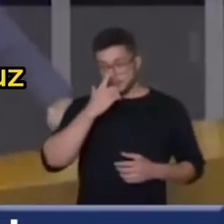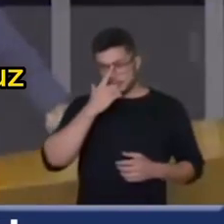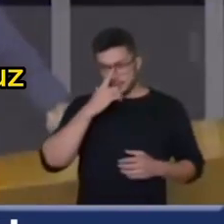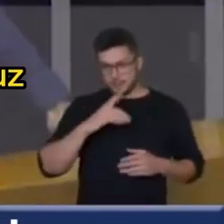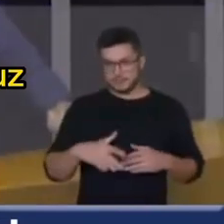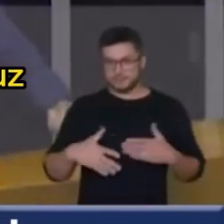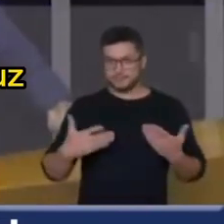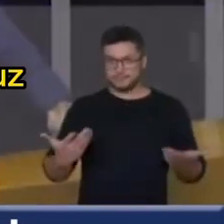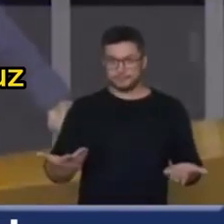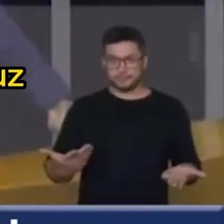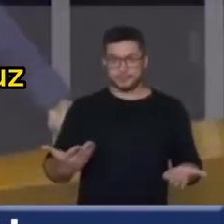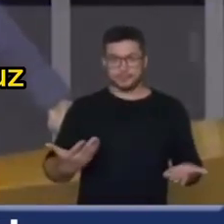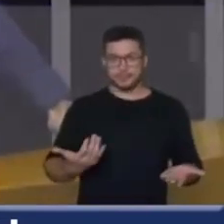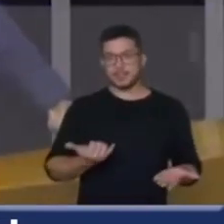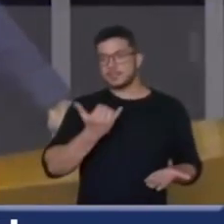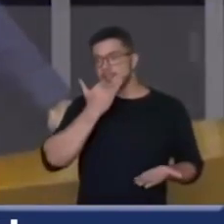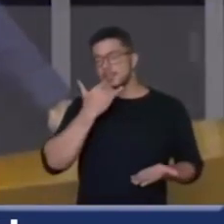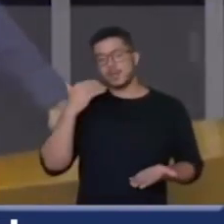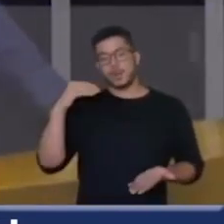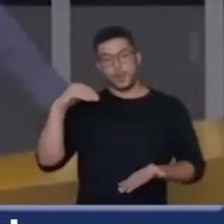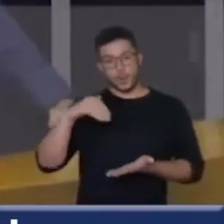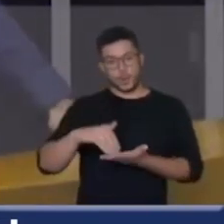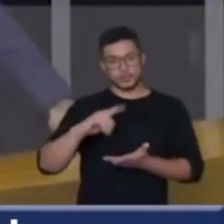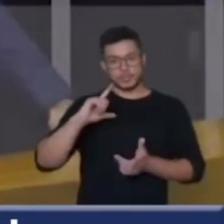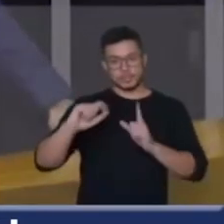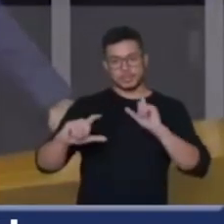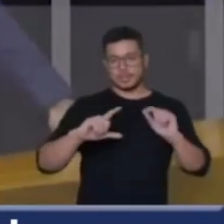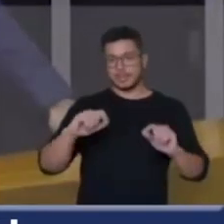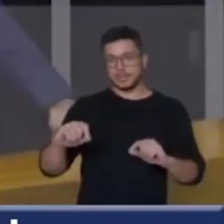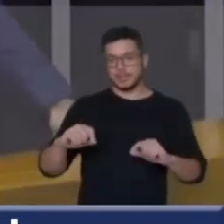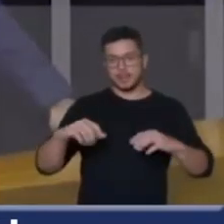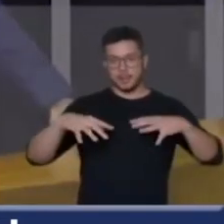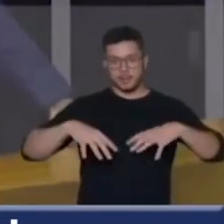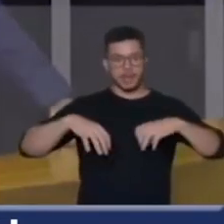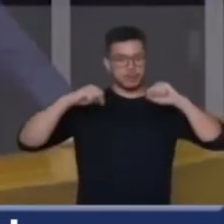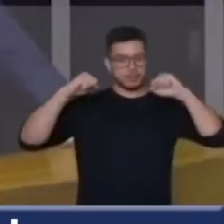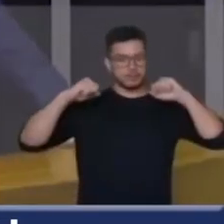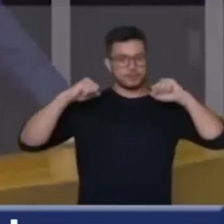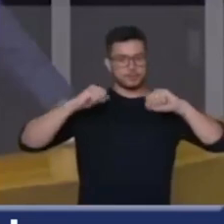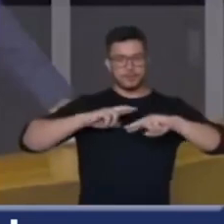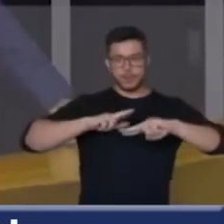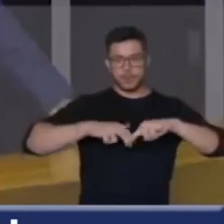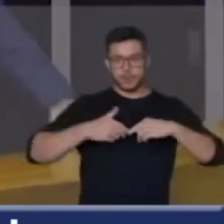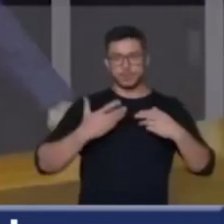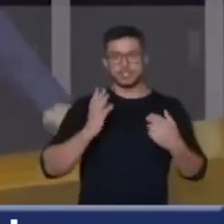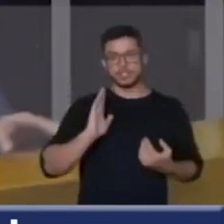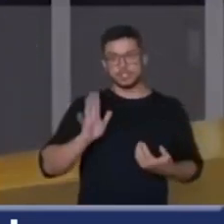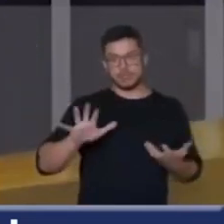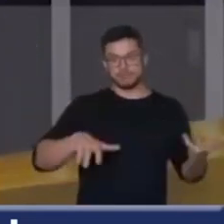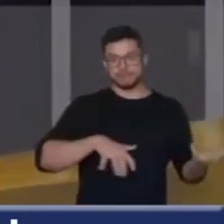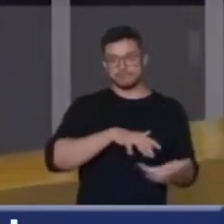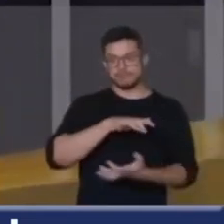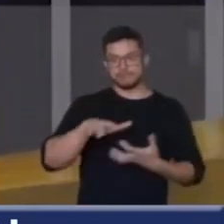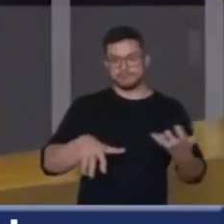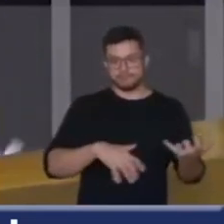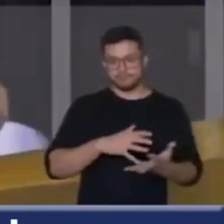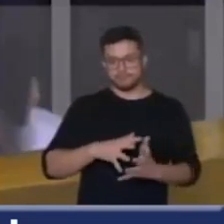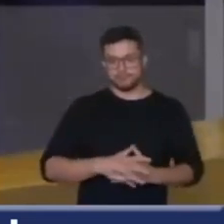a sair apaga a luz porque os ratos estão pulando no barco obrigado